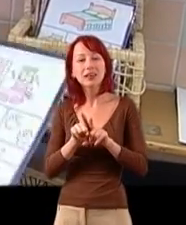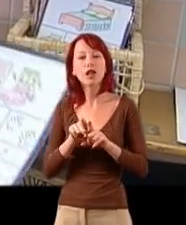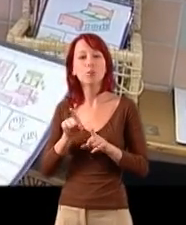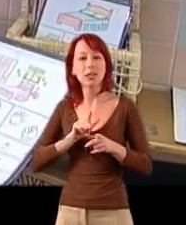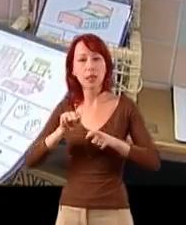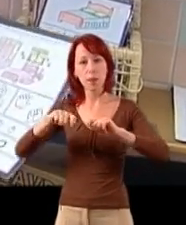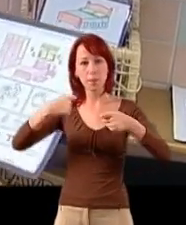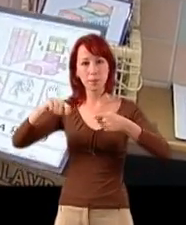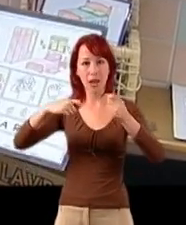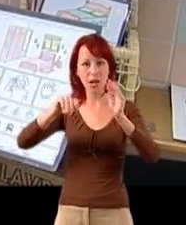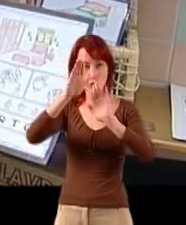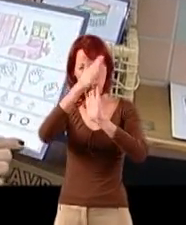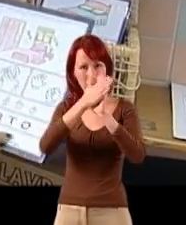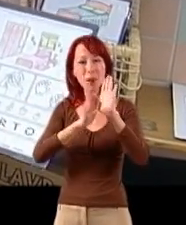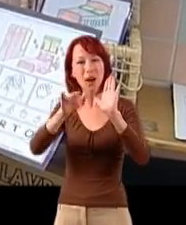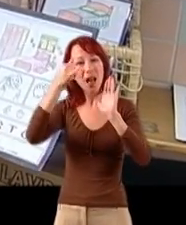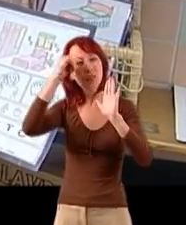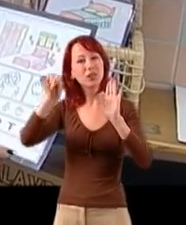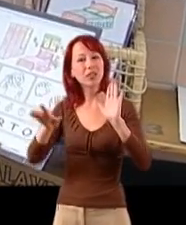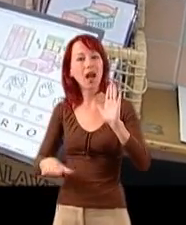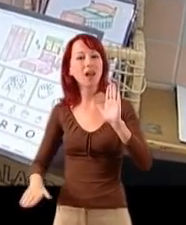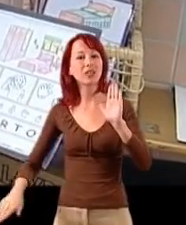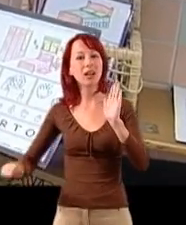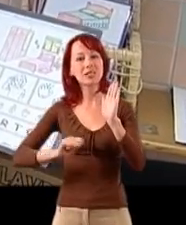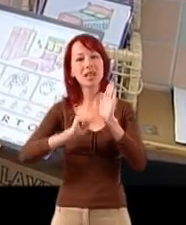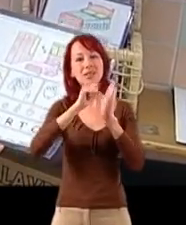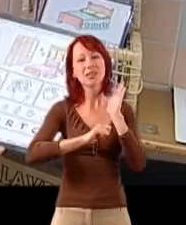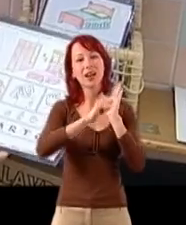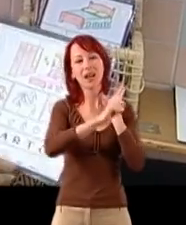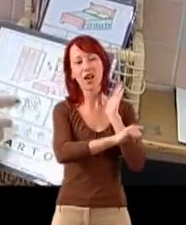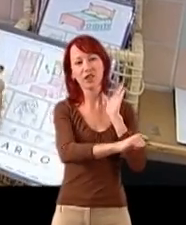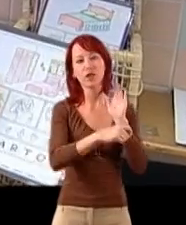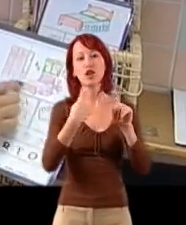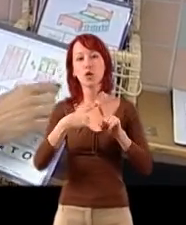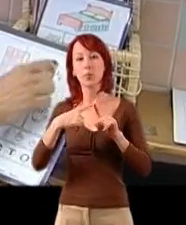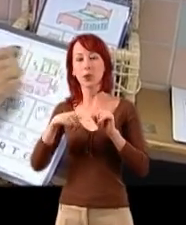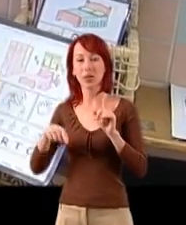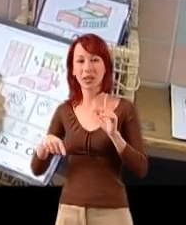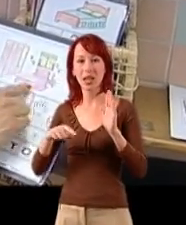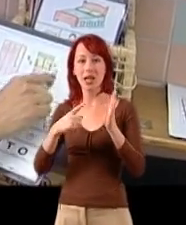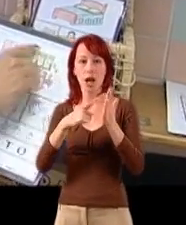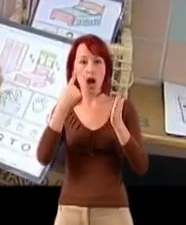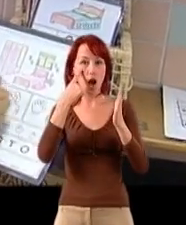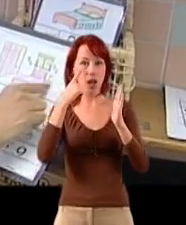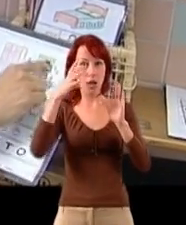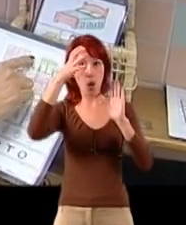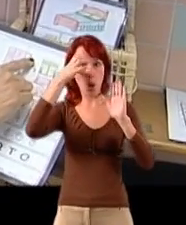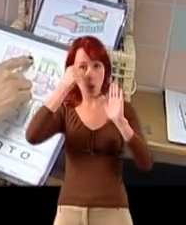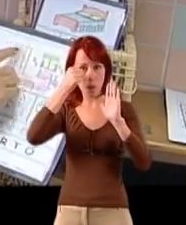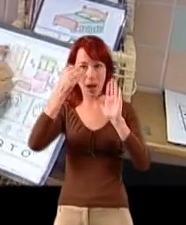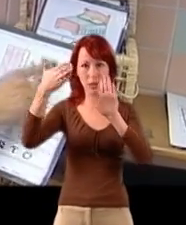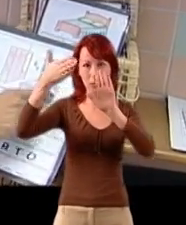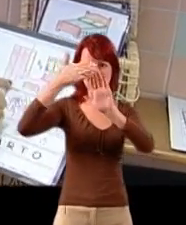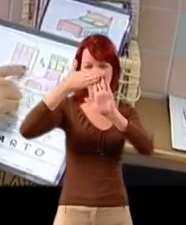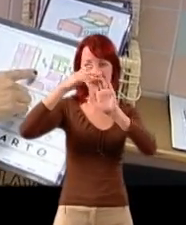ela é classificada justamente para a criança não escrever aqui. Por quê? Porque aqui está o quarto, né? O desenho do